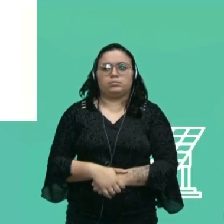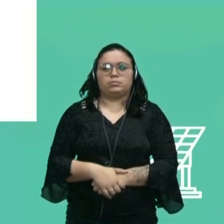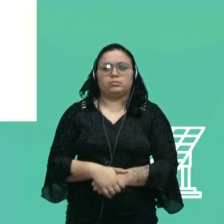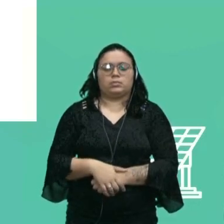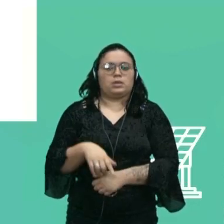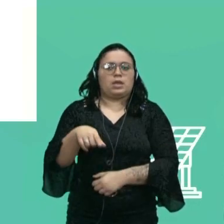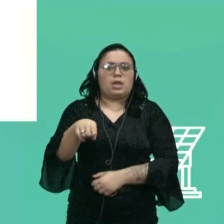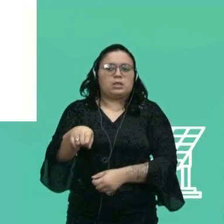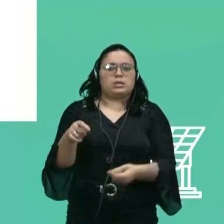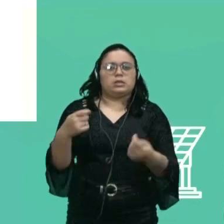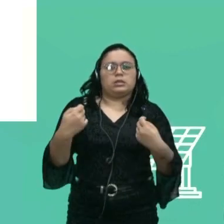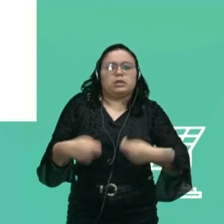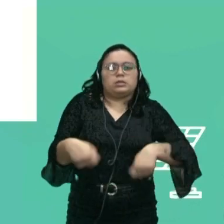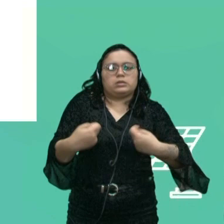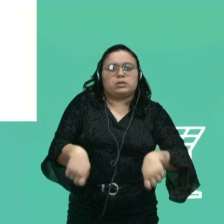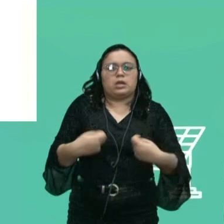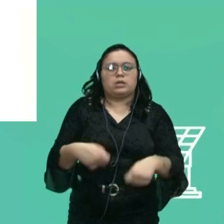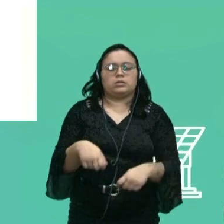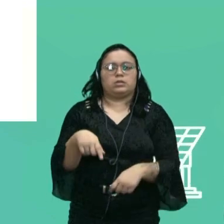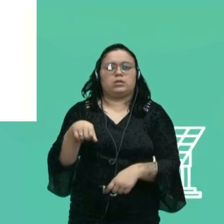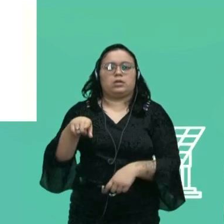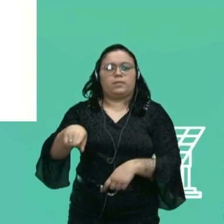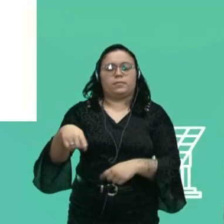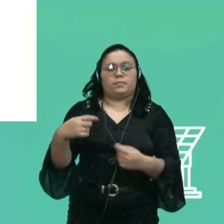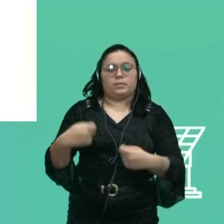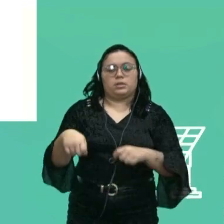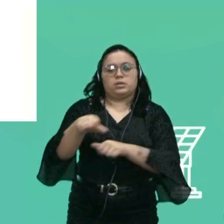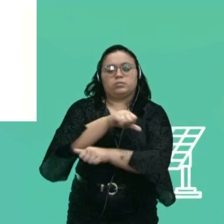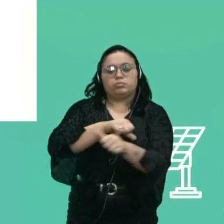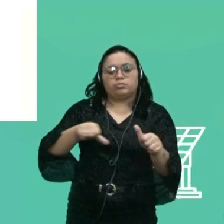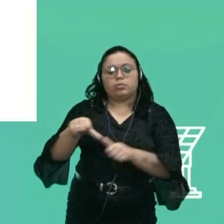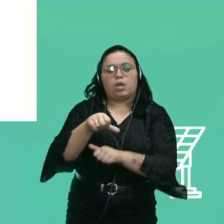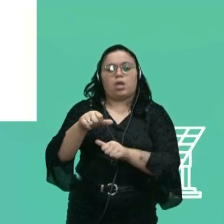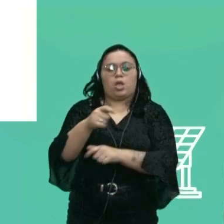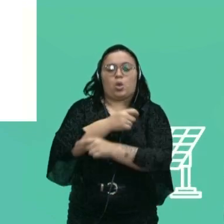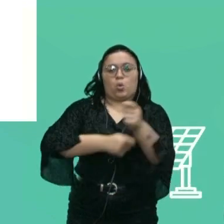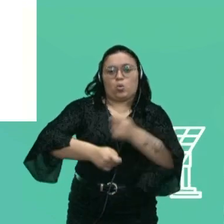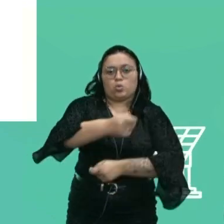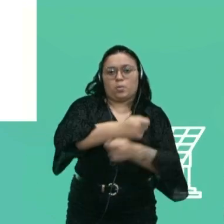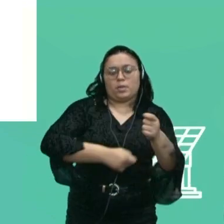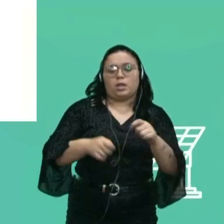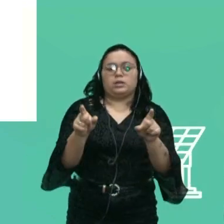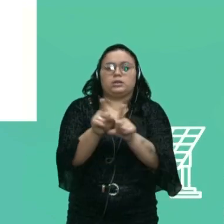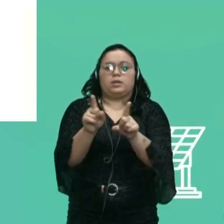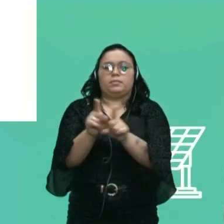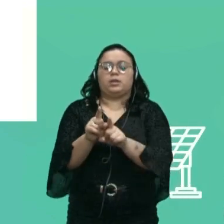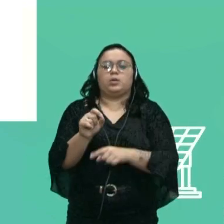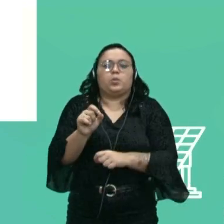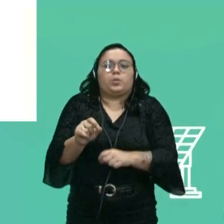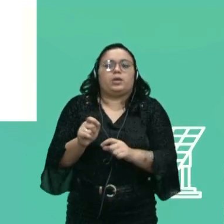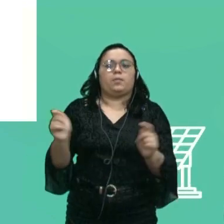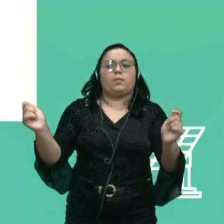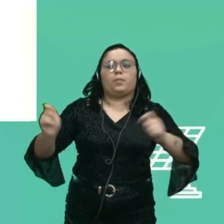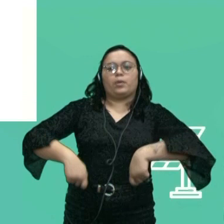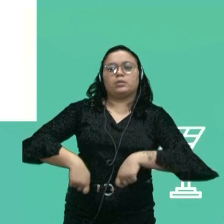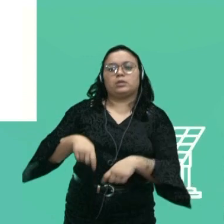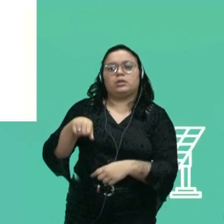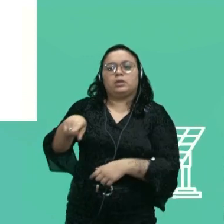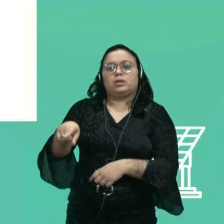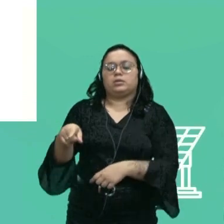a necessidade de descarbonização da nossa economia e da produção de potência por meios